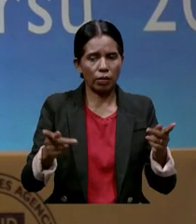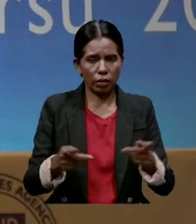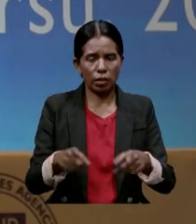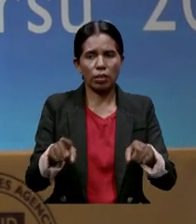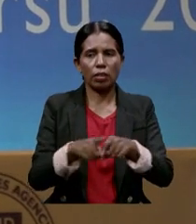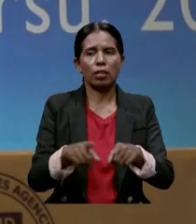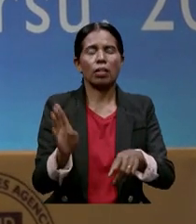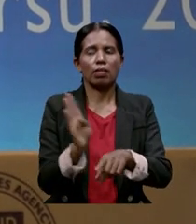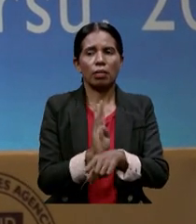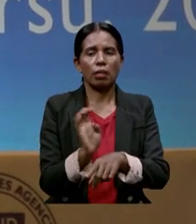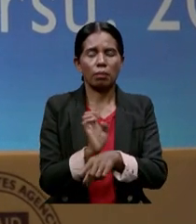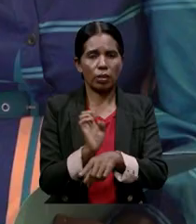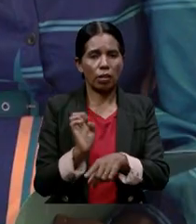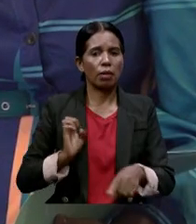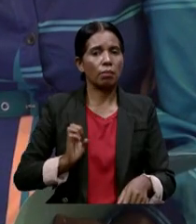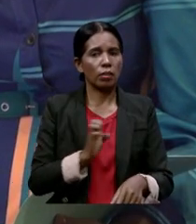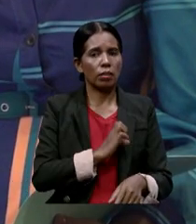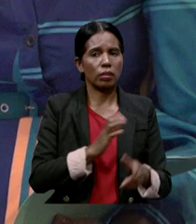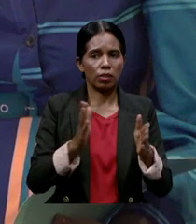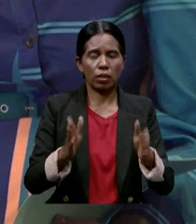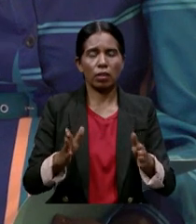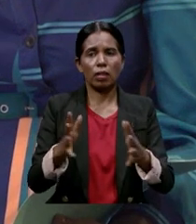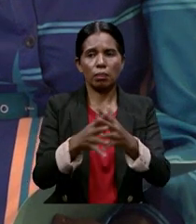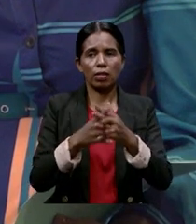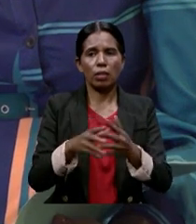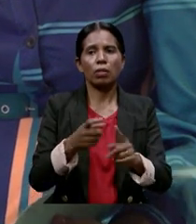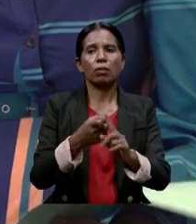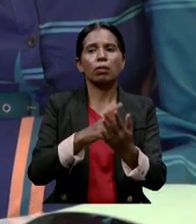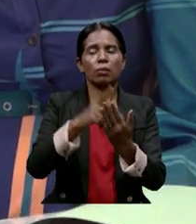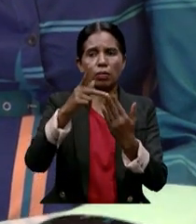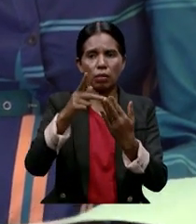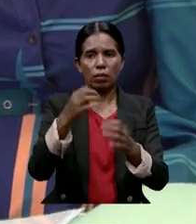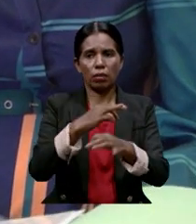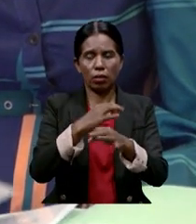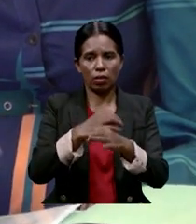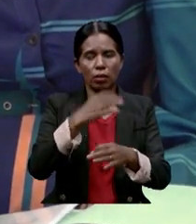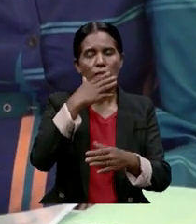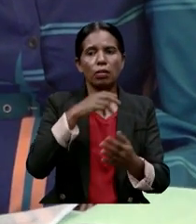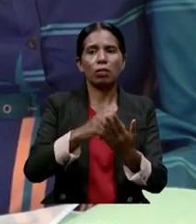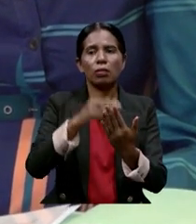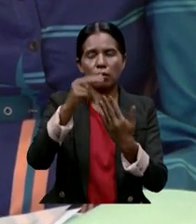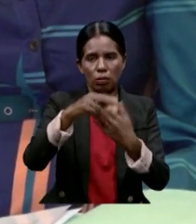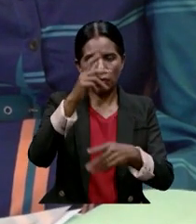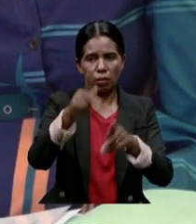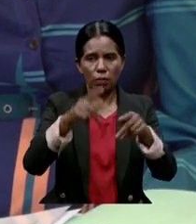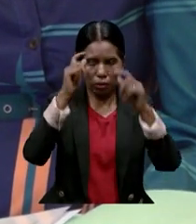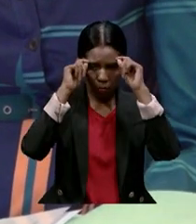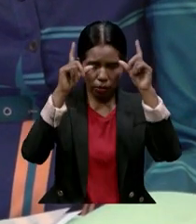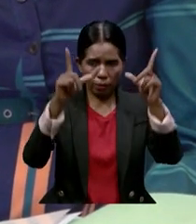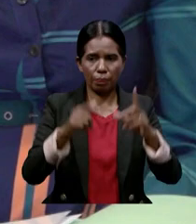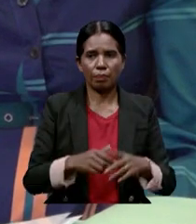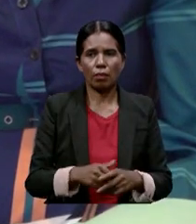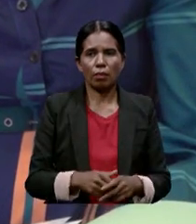negócio em baixar Estados Unidos da América até tem, liu si programa né, a tuhadia liu tan nutrição ba povo Timor-Leste. His Excellency